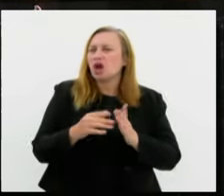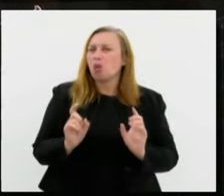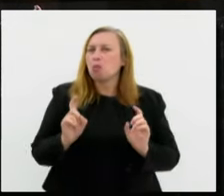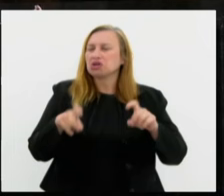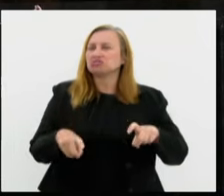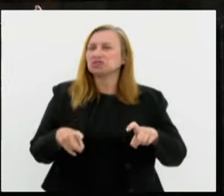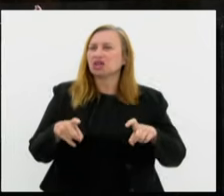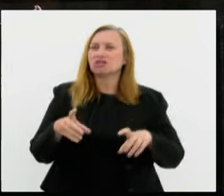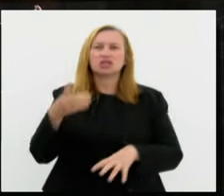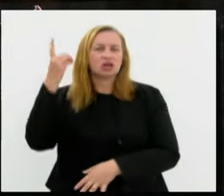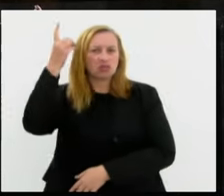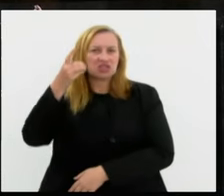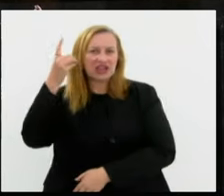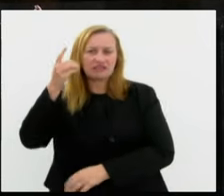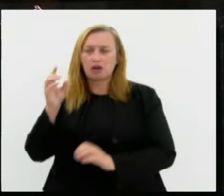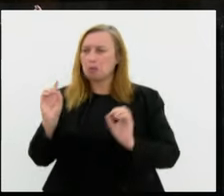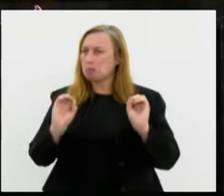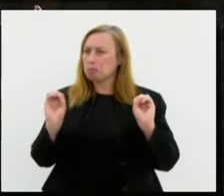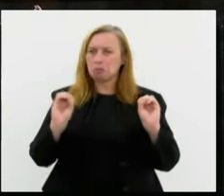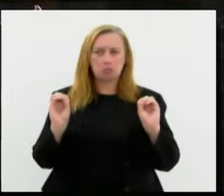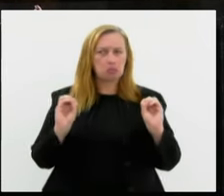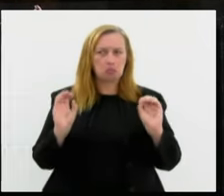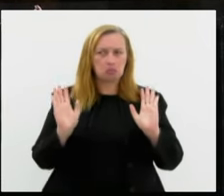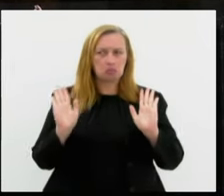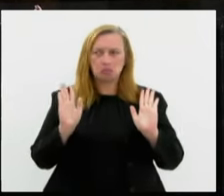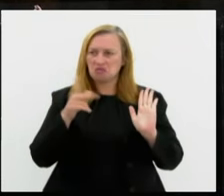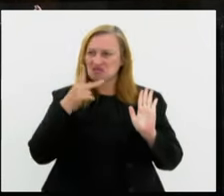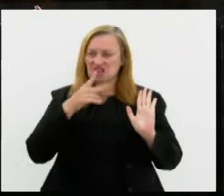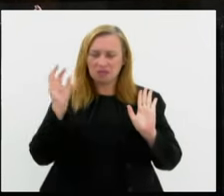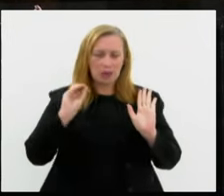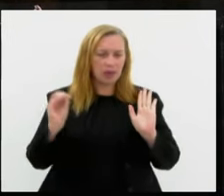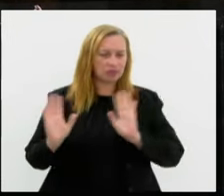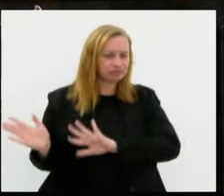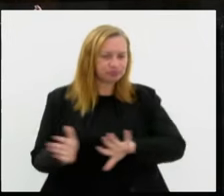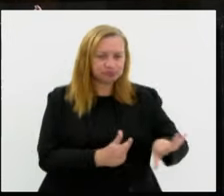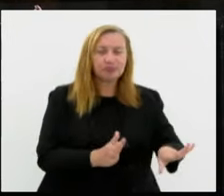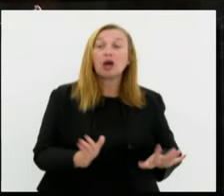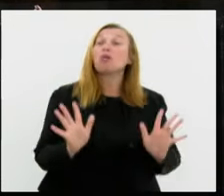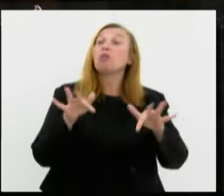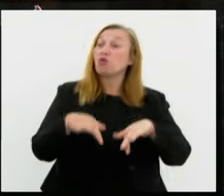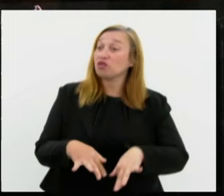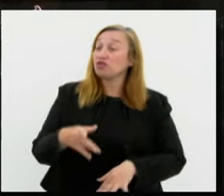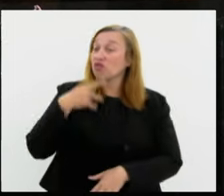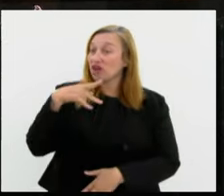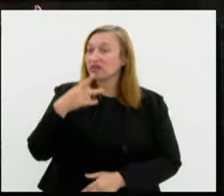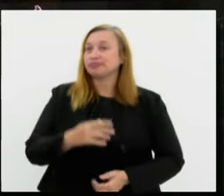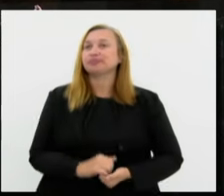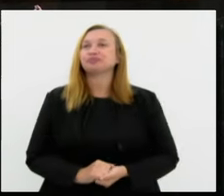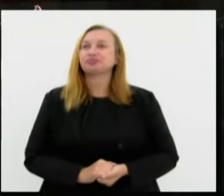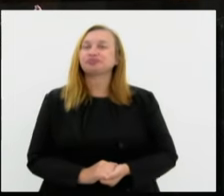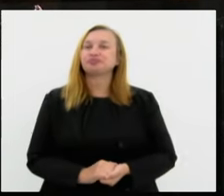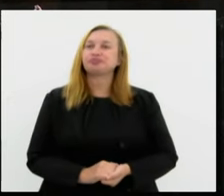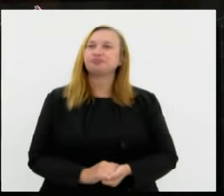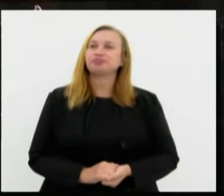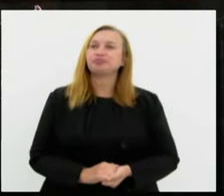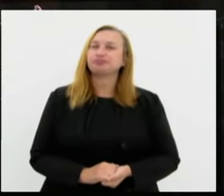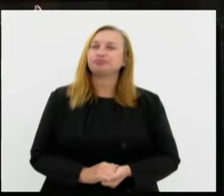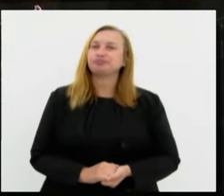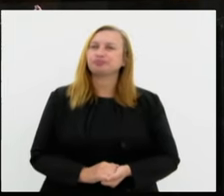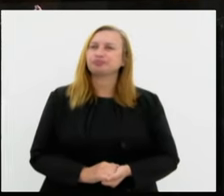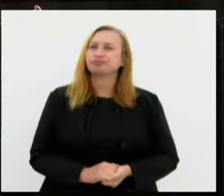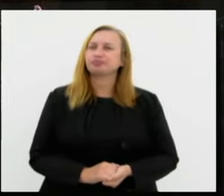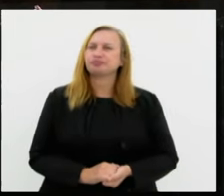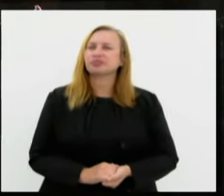parlamentar. Ponto. Não vou me estender mais nessa questão. Por fim, vou dizer o seguinte. É